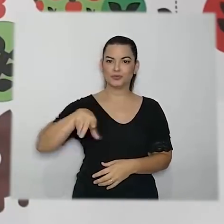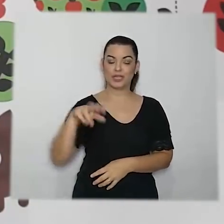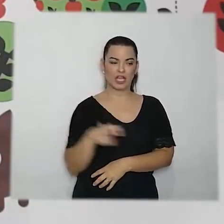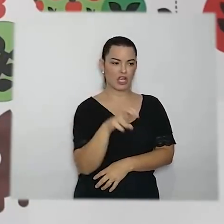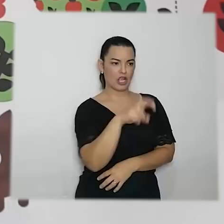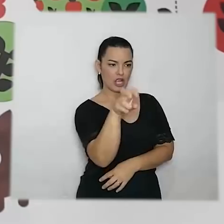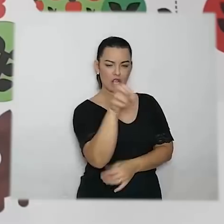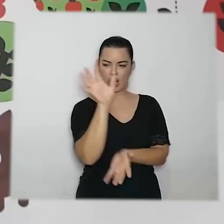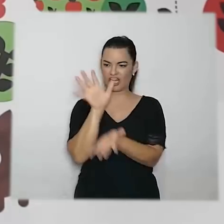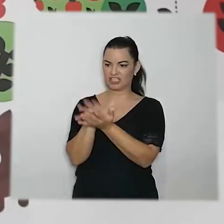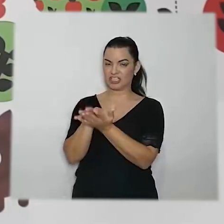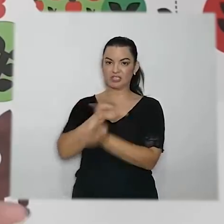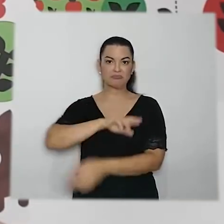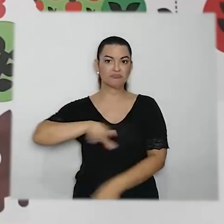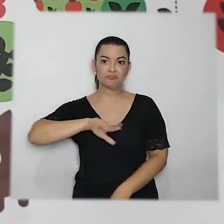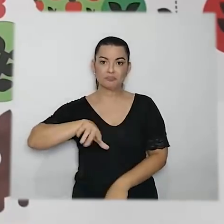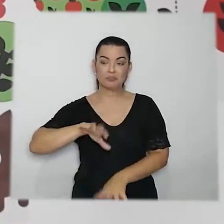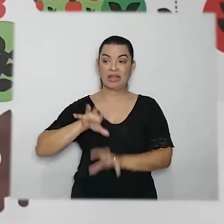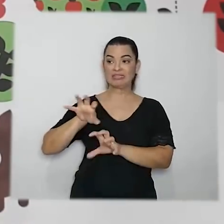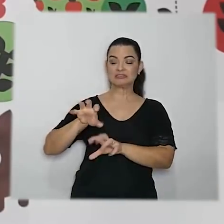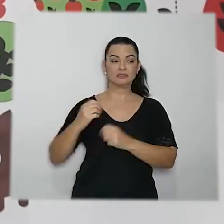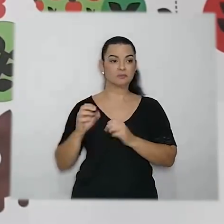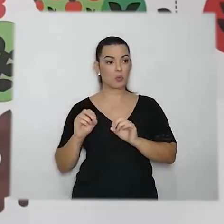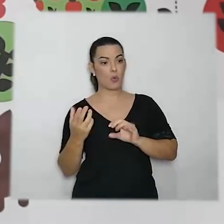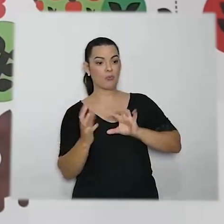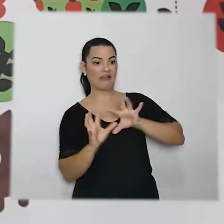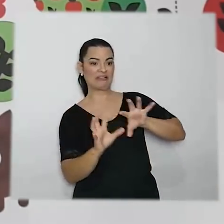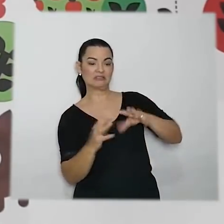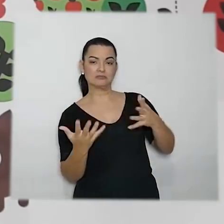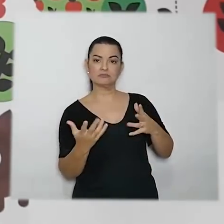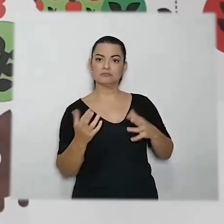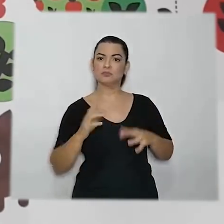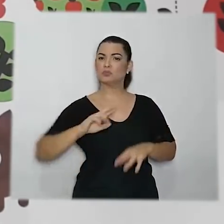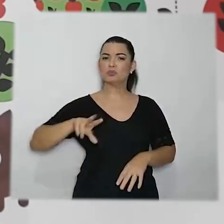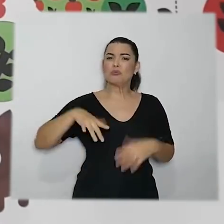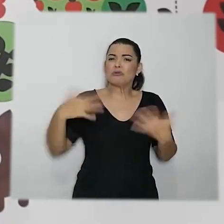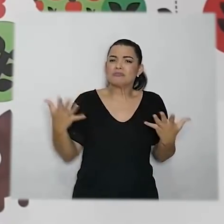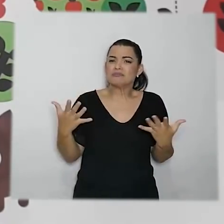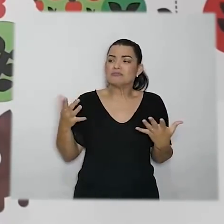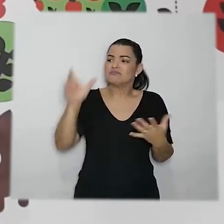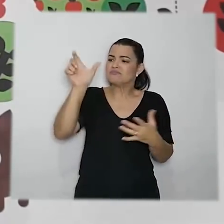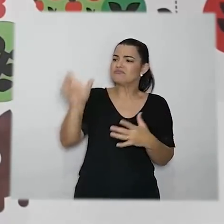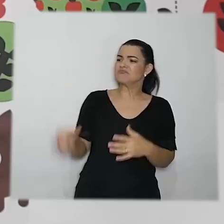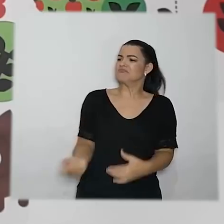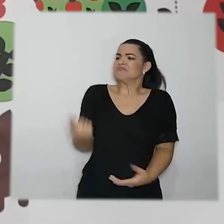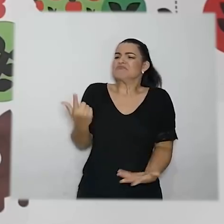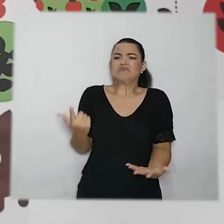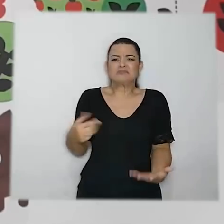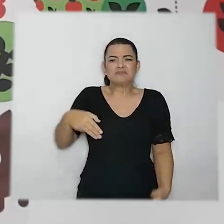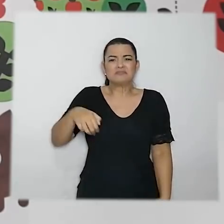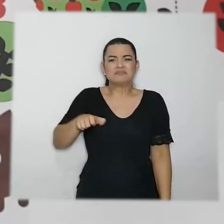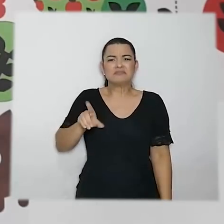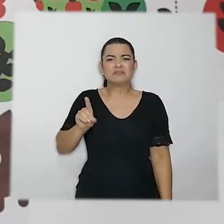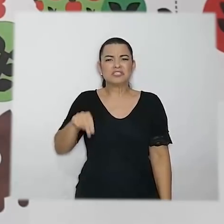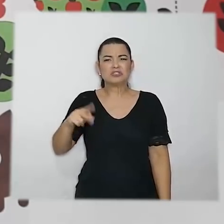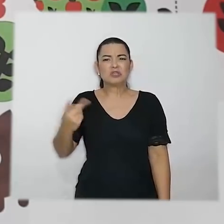assim ou assado. Só era medonho. Ele cozinhava, fazia nhoque de